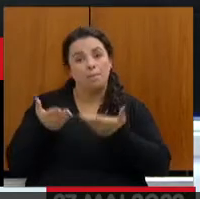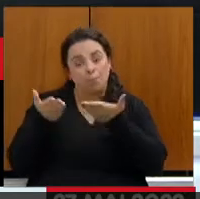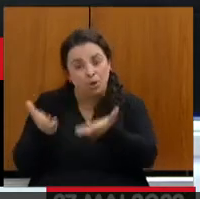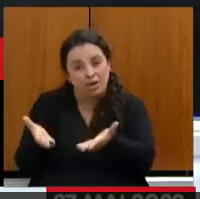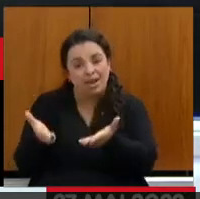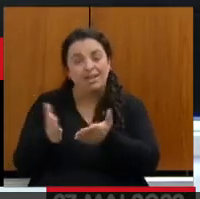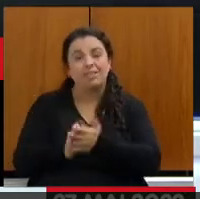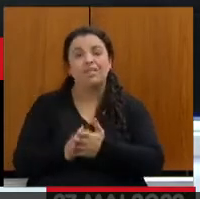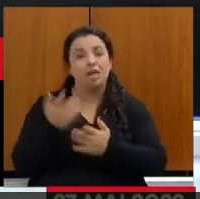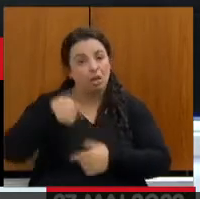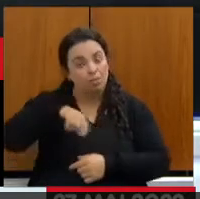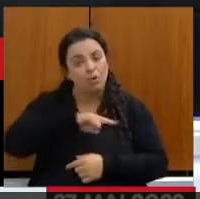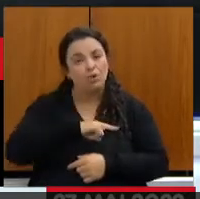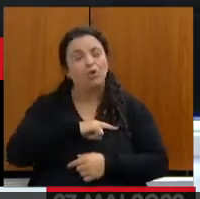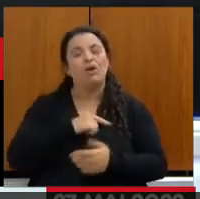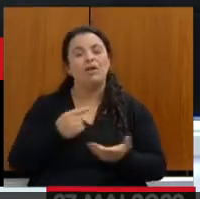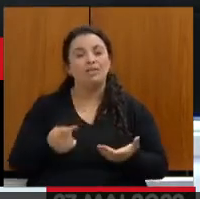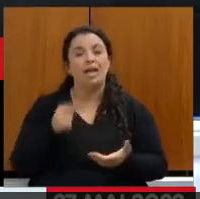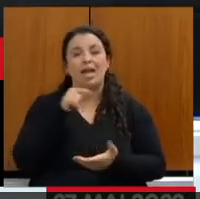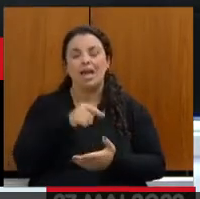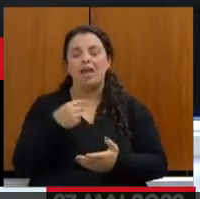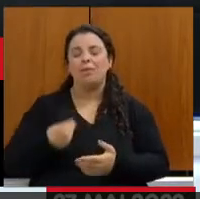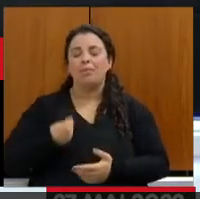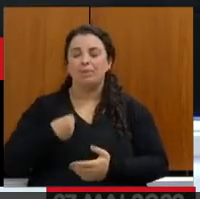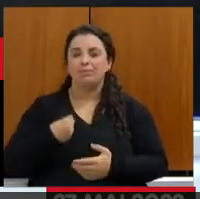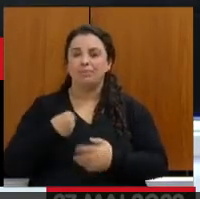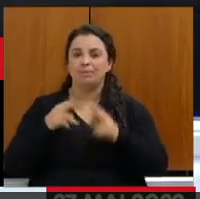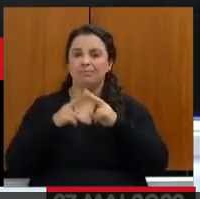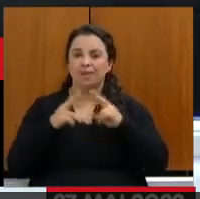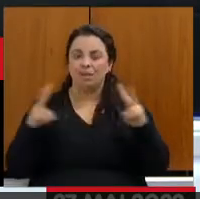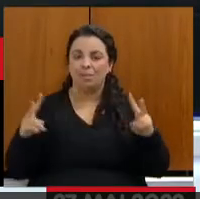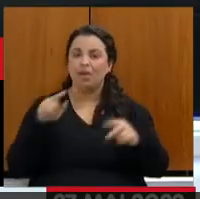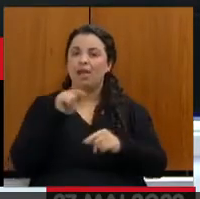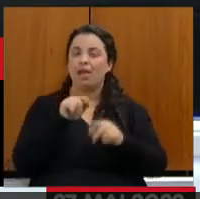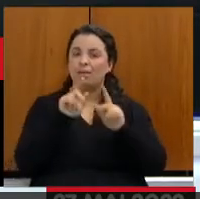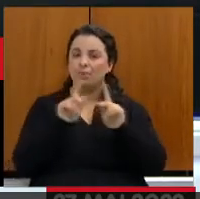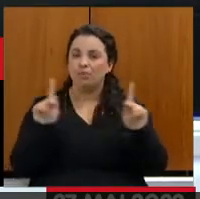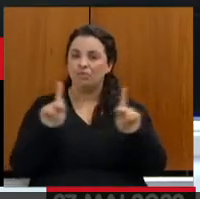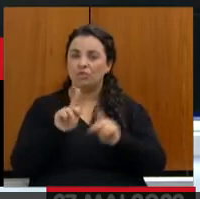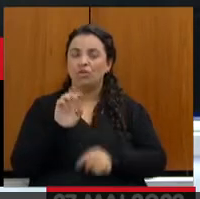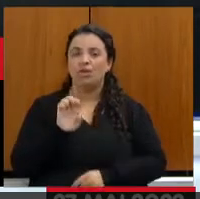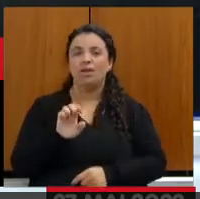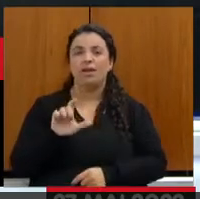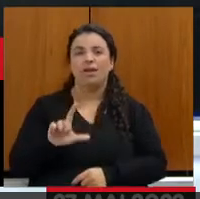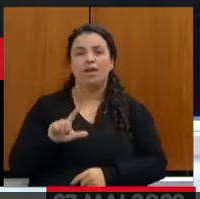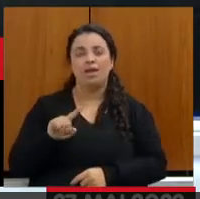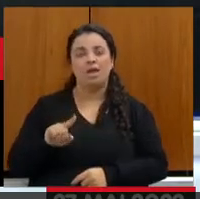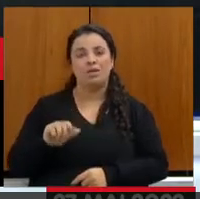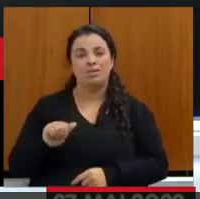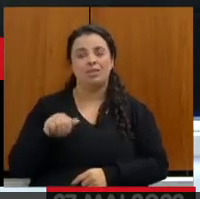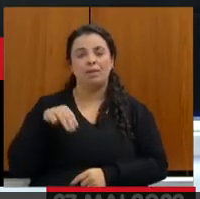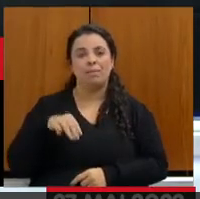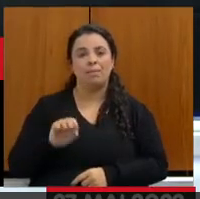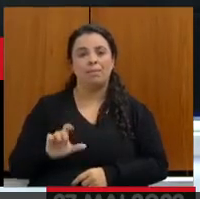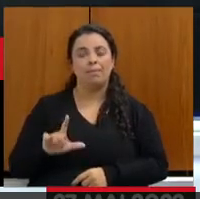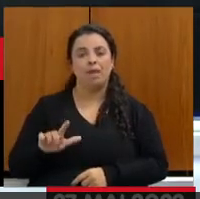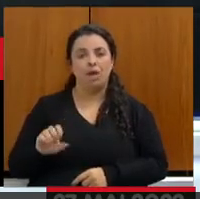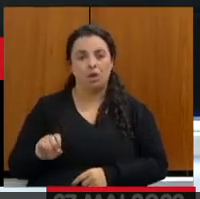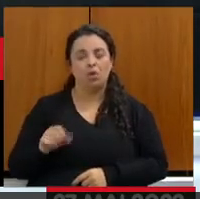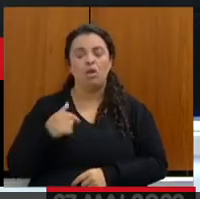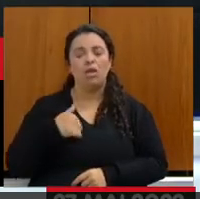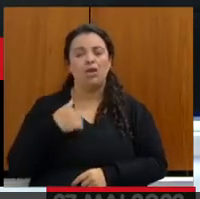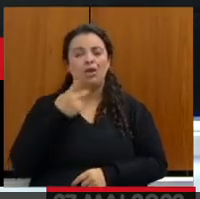nós Ela fará uma participação remota é a querida Professora Elza Melo e eu quero registrar aqui